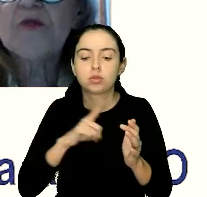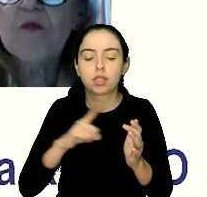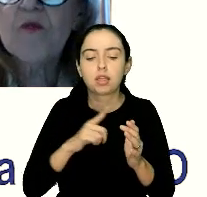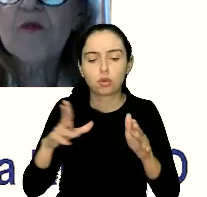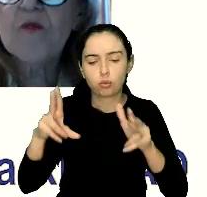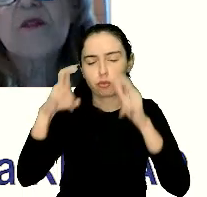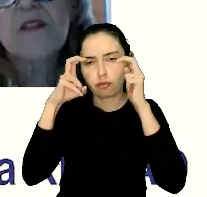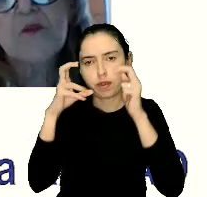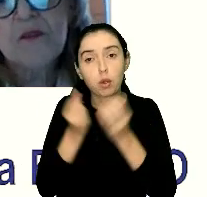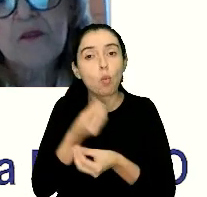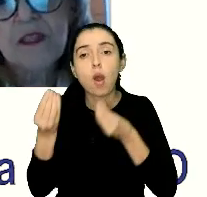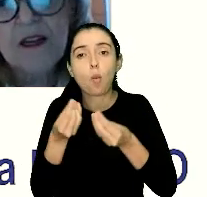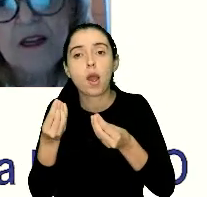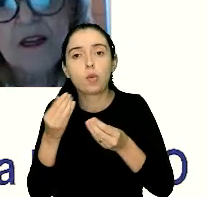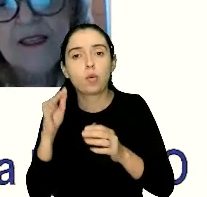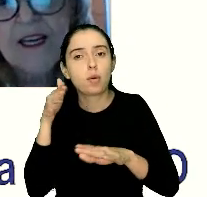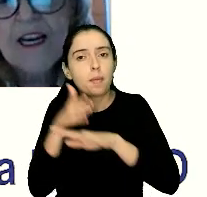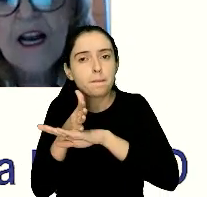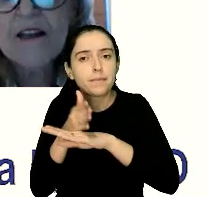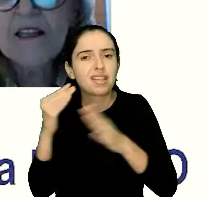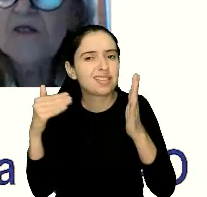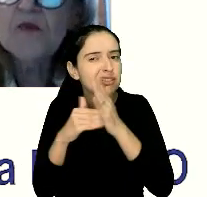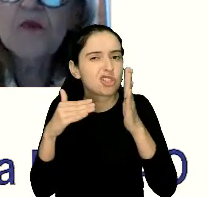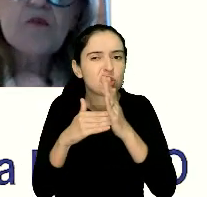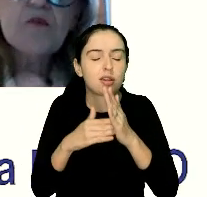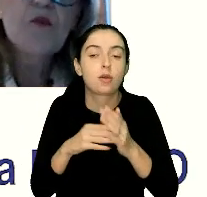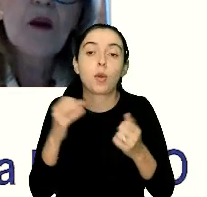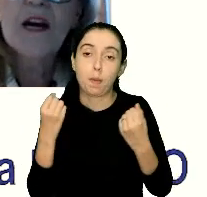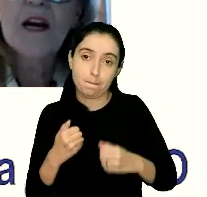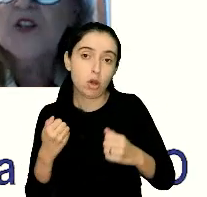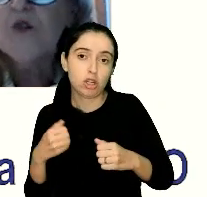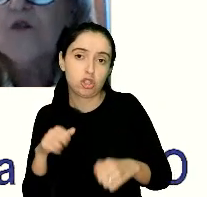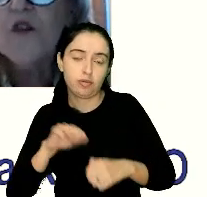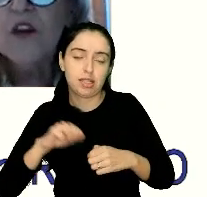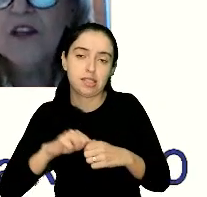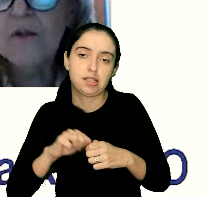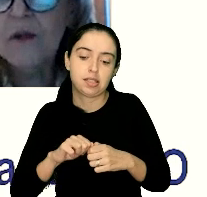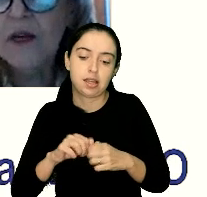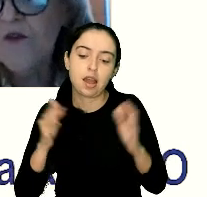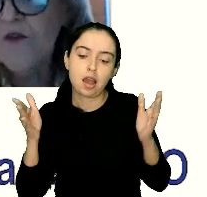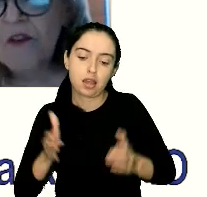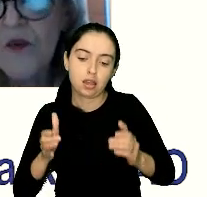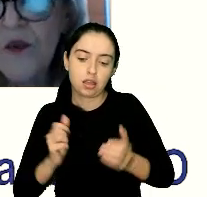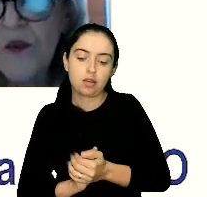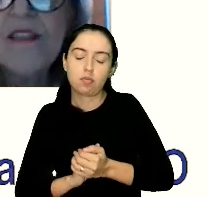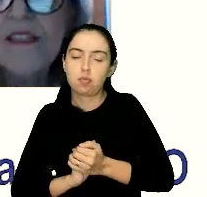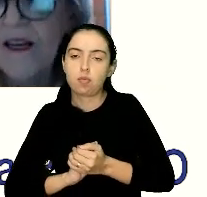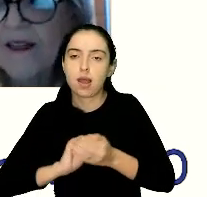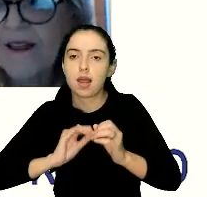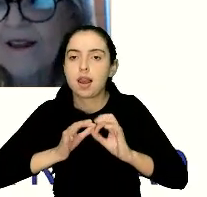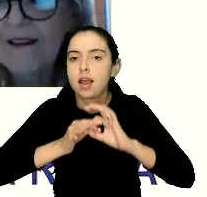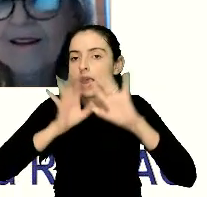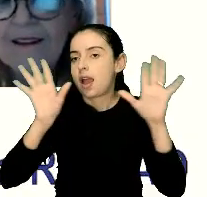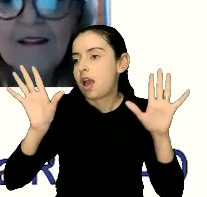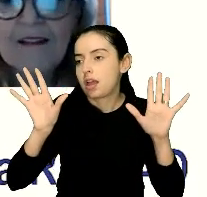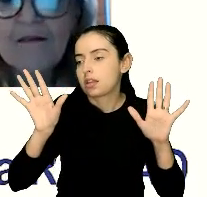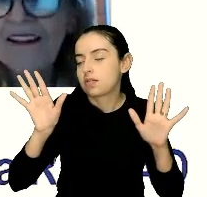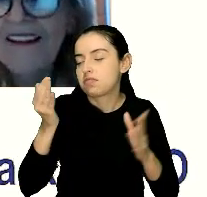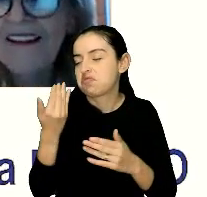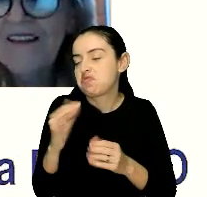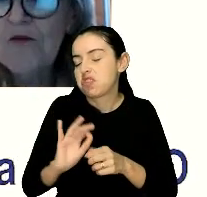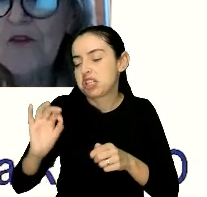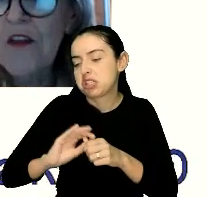realmente quais são nossos limites e quais são nossas possibilidades. Aqui não é uma carta de alforria para cada um fazer o que quiser,